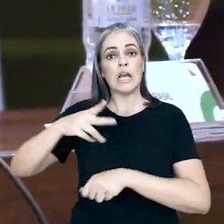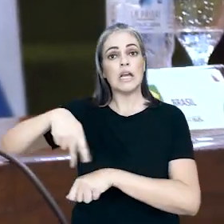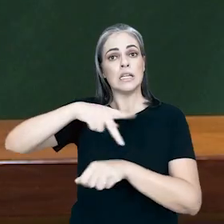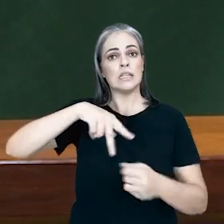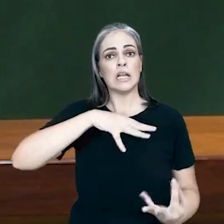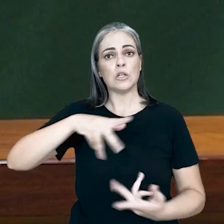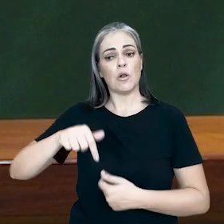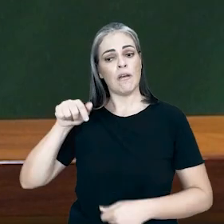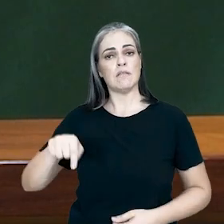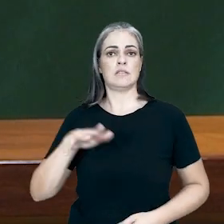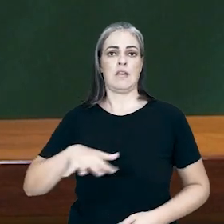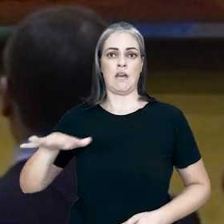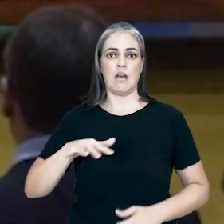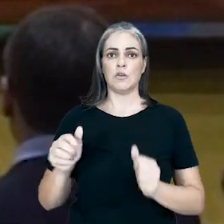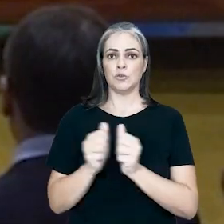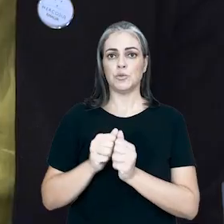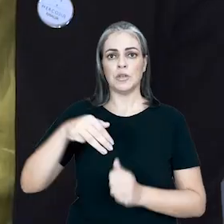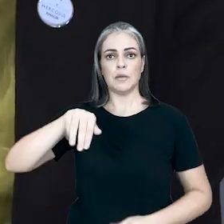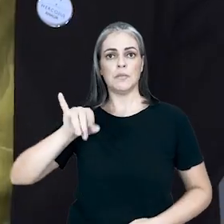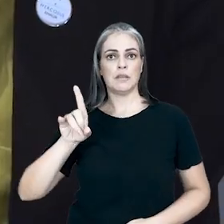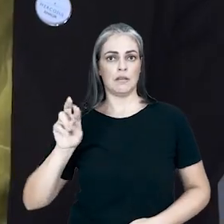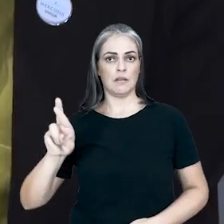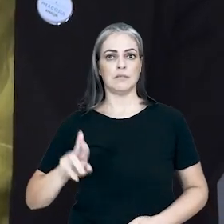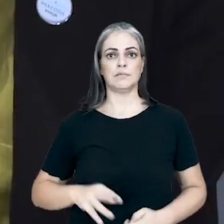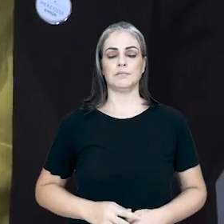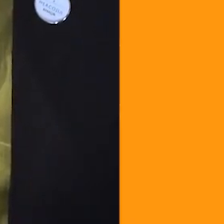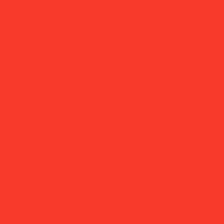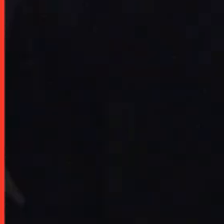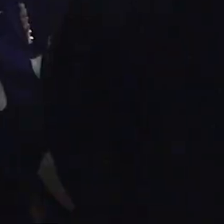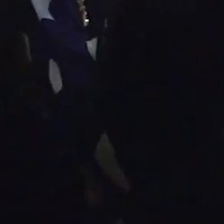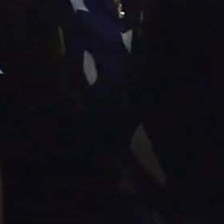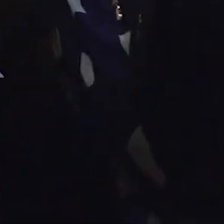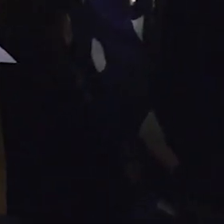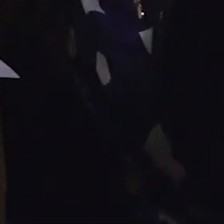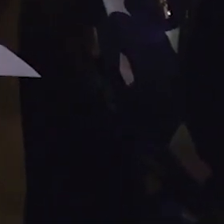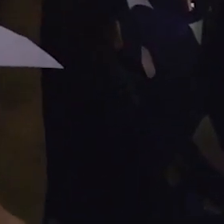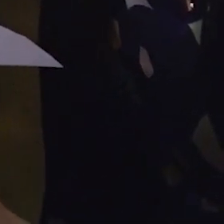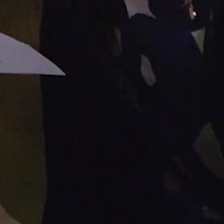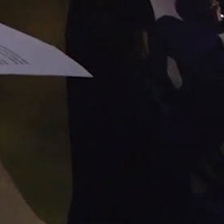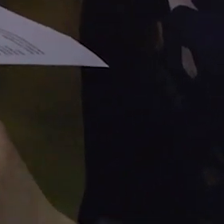interlocução internacional nesta área, junto com o Ministério da Integração e Desenvolvimento Regional.